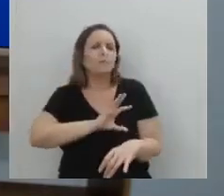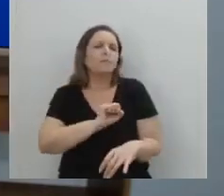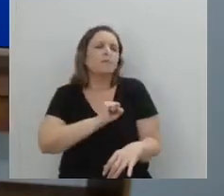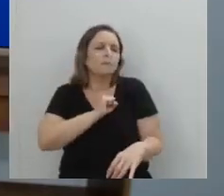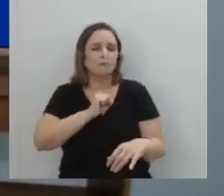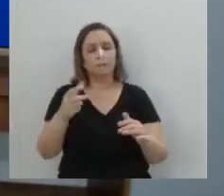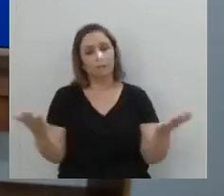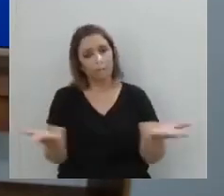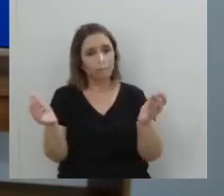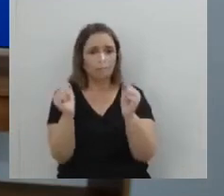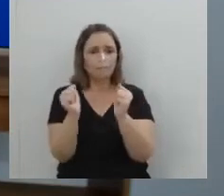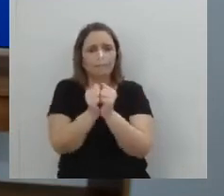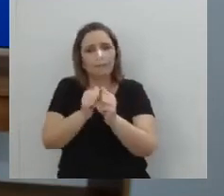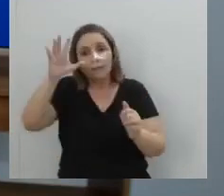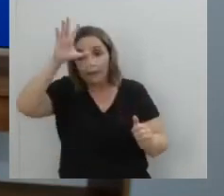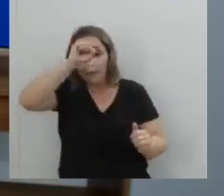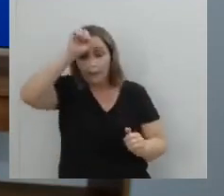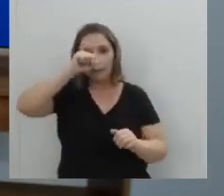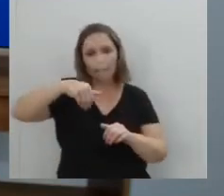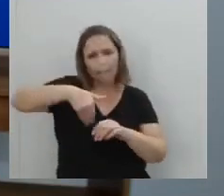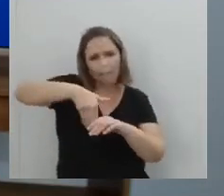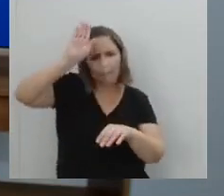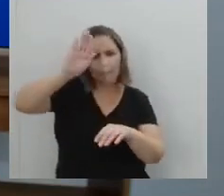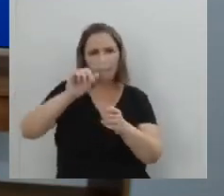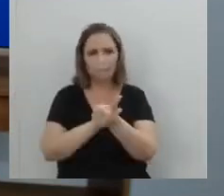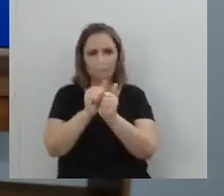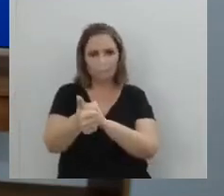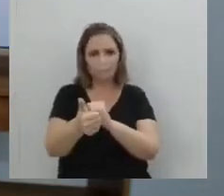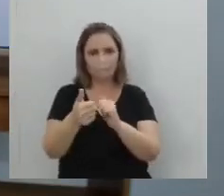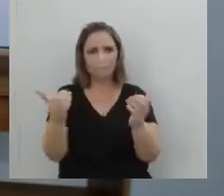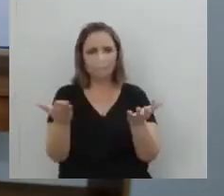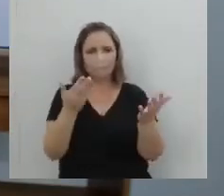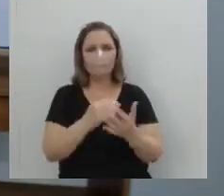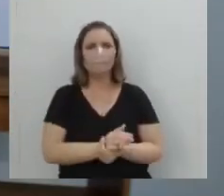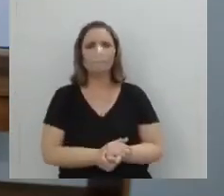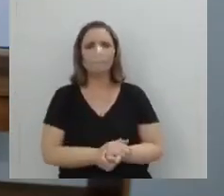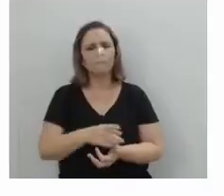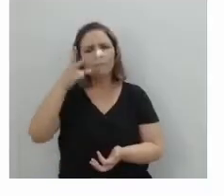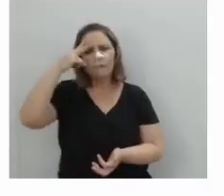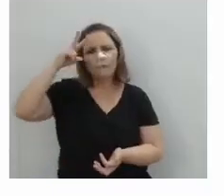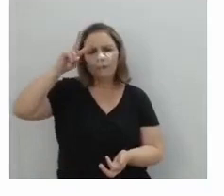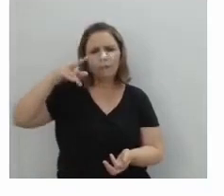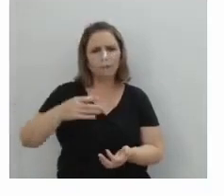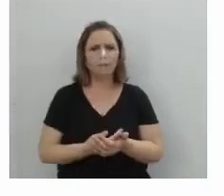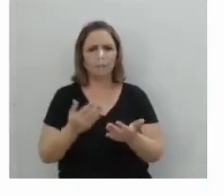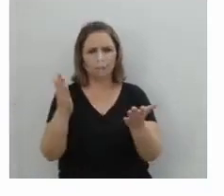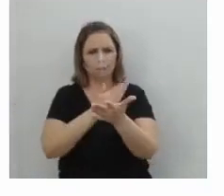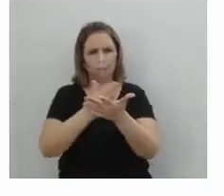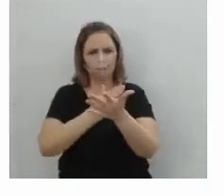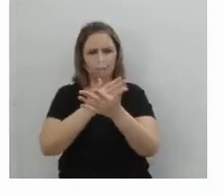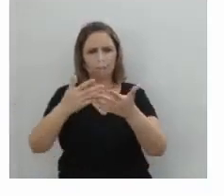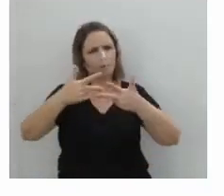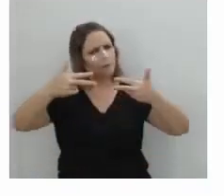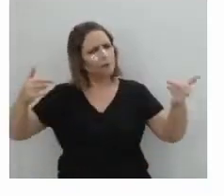para juntos aprendermos um pouco mais sobre esses esportes. Vamos lá? Vamos relembrar alguns pontos